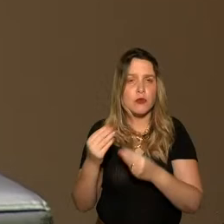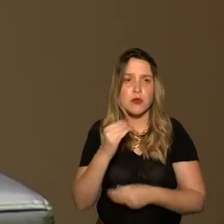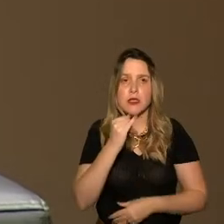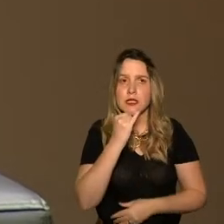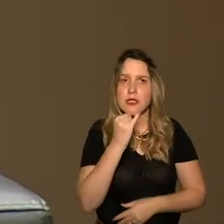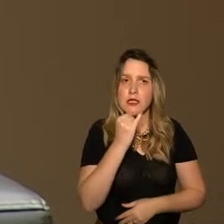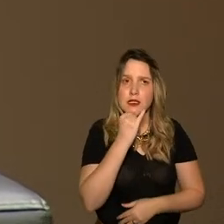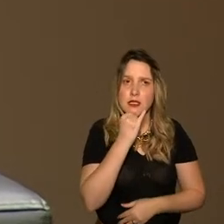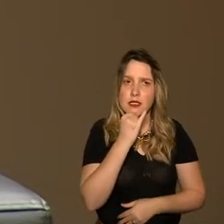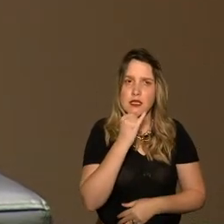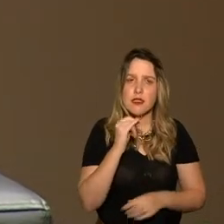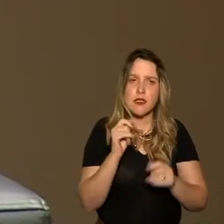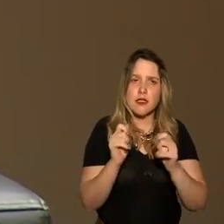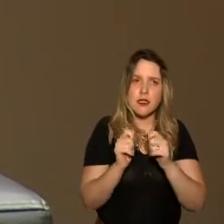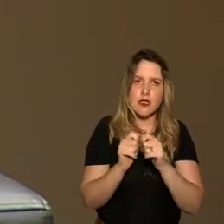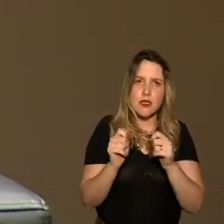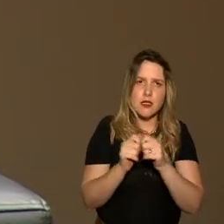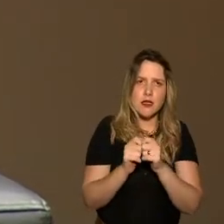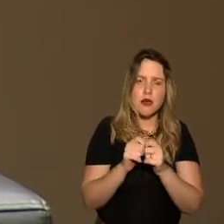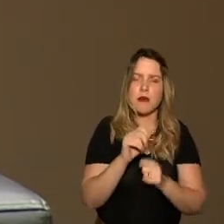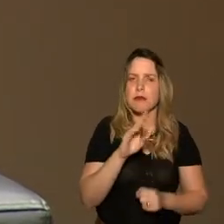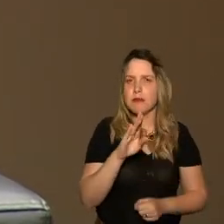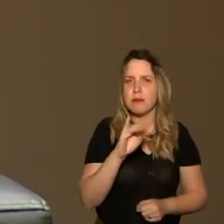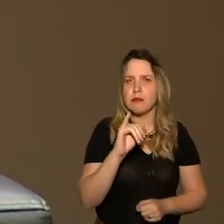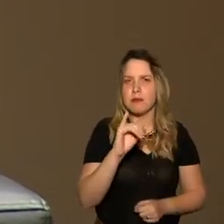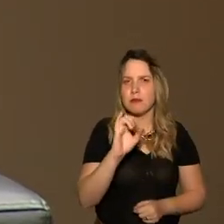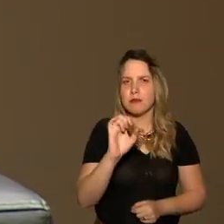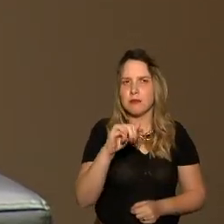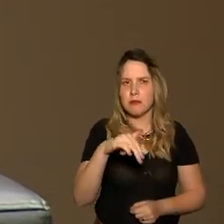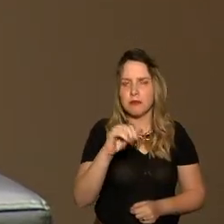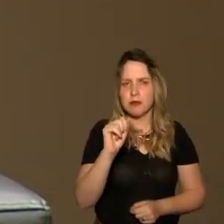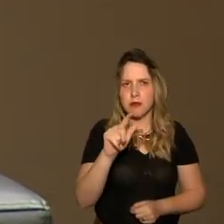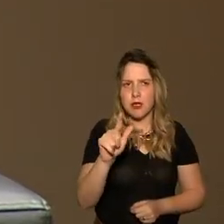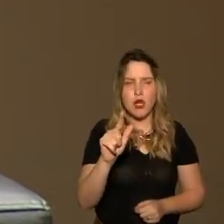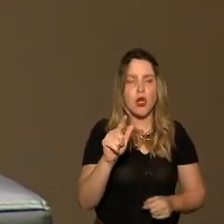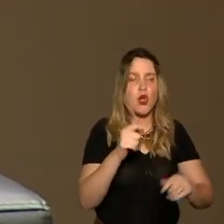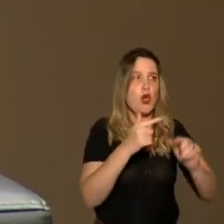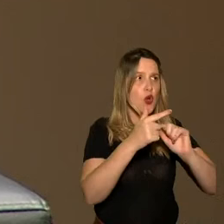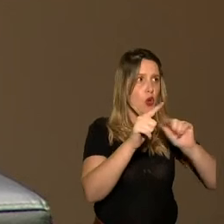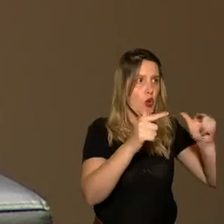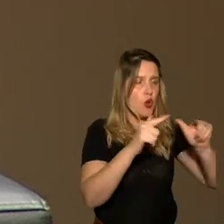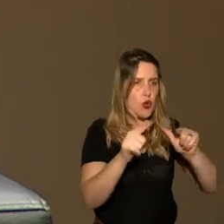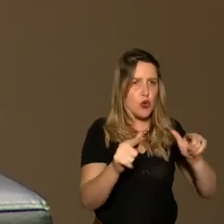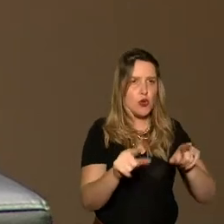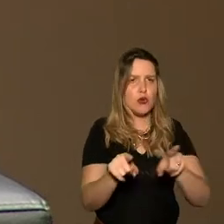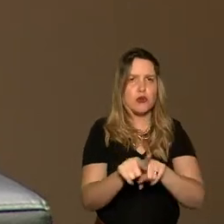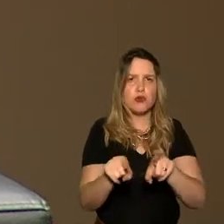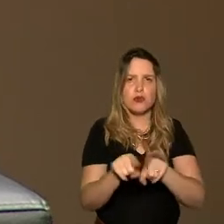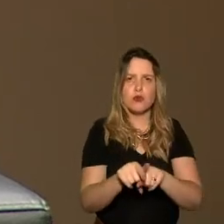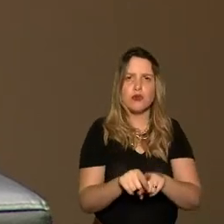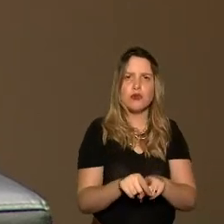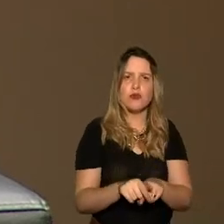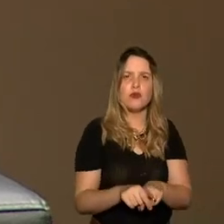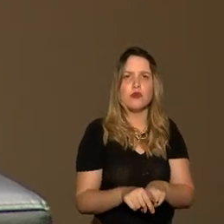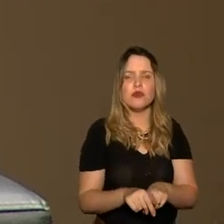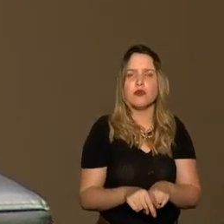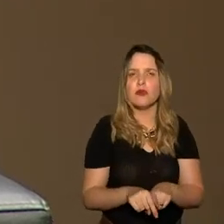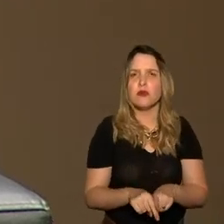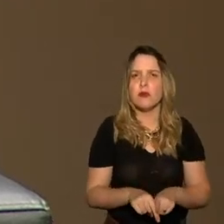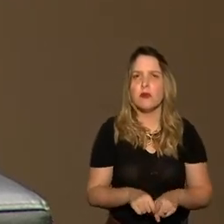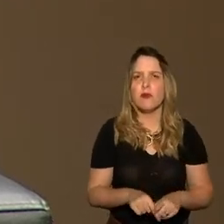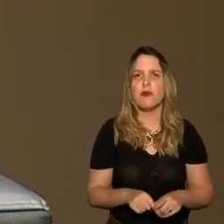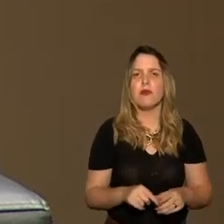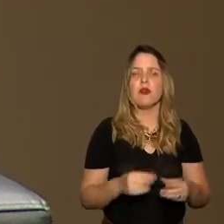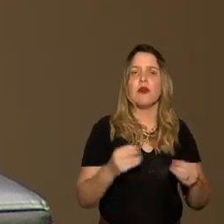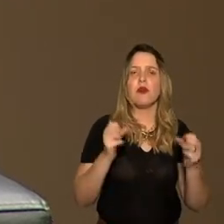o parcerias com estado eles oferecem o transporte entendeu para que esses alunos junto com seus